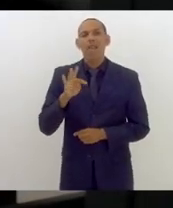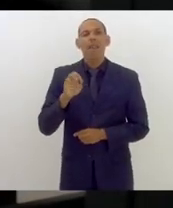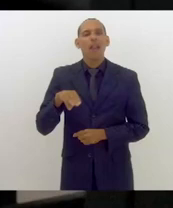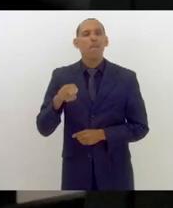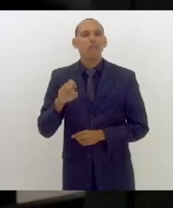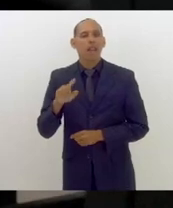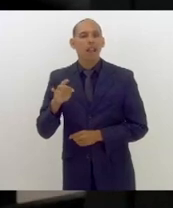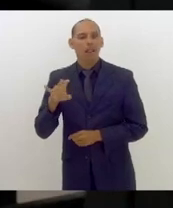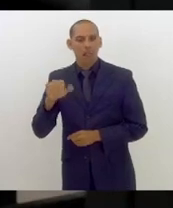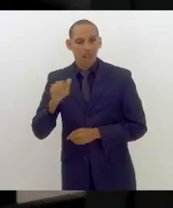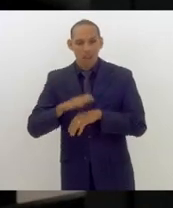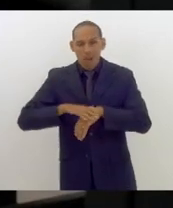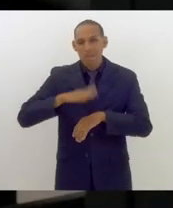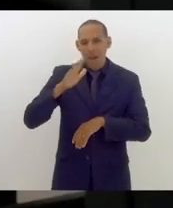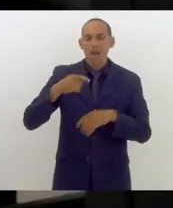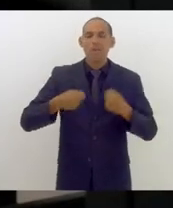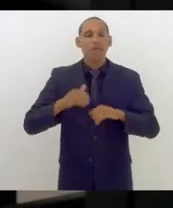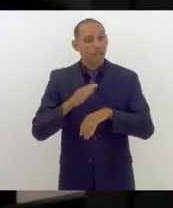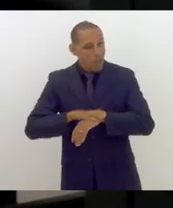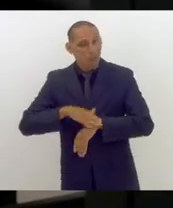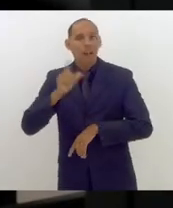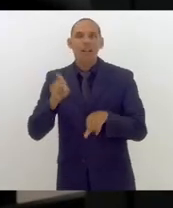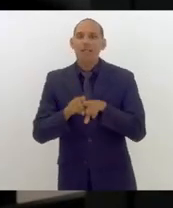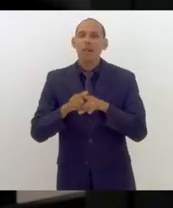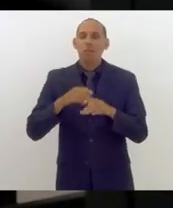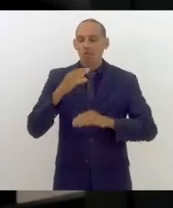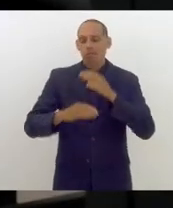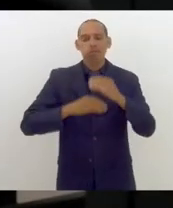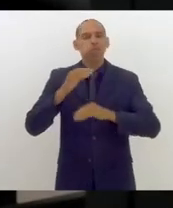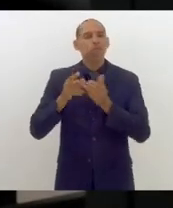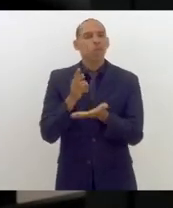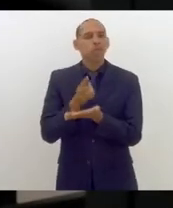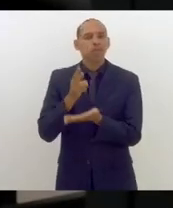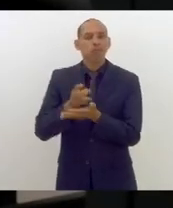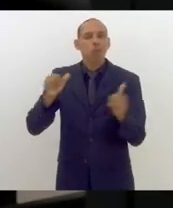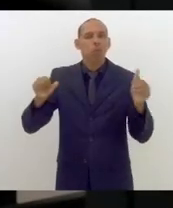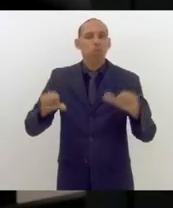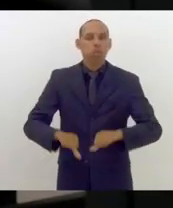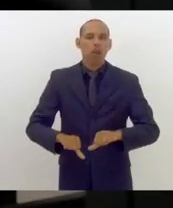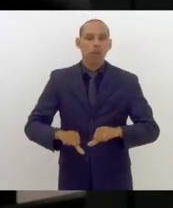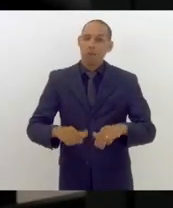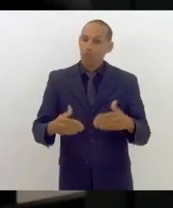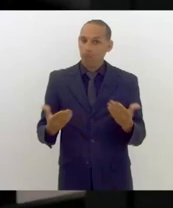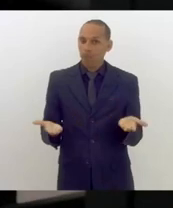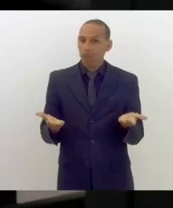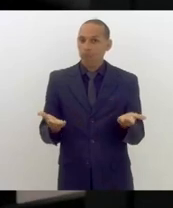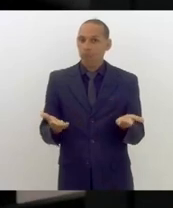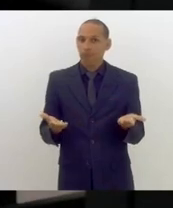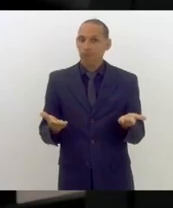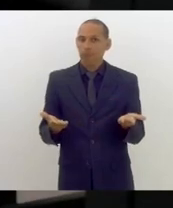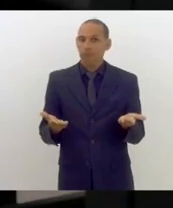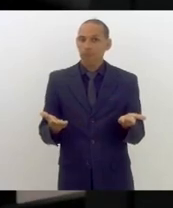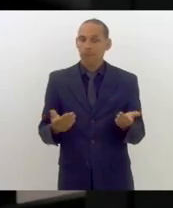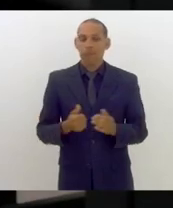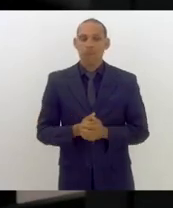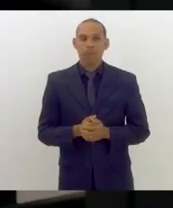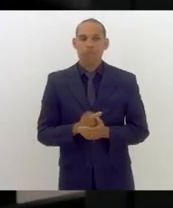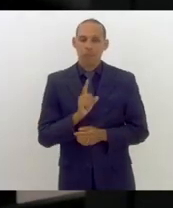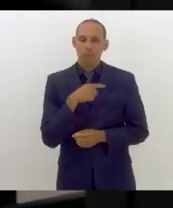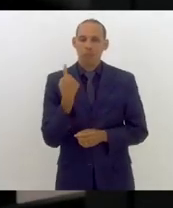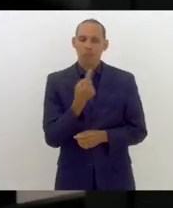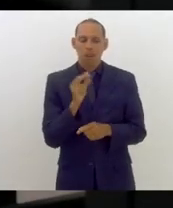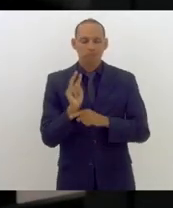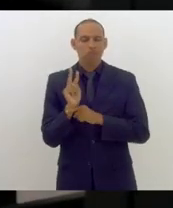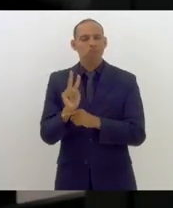mais termelétrica você vai precisar E aí isso vira um ciclo vicioso então é por isso que uma das Bandeiras que